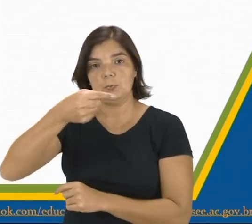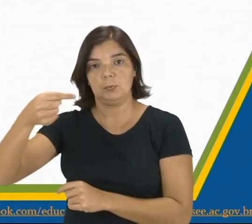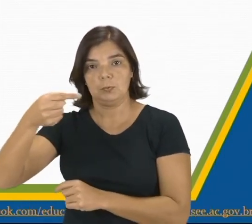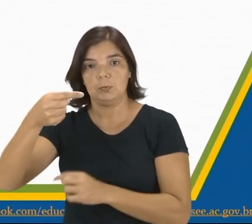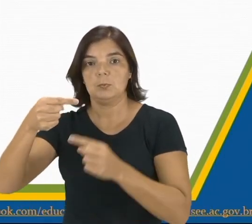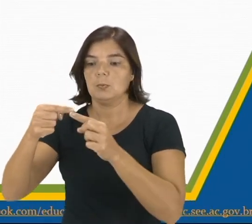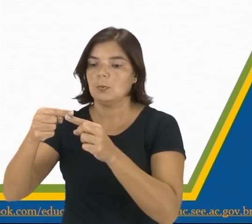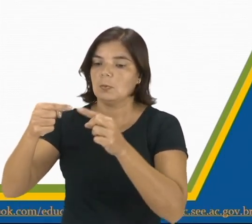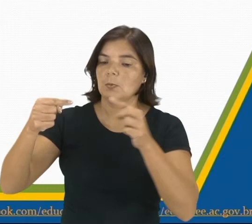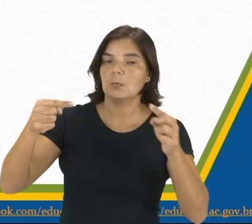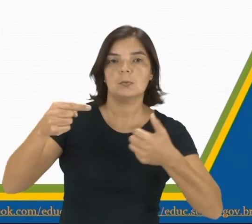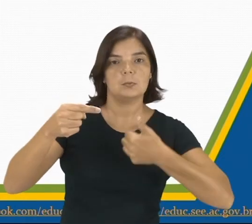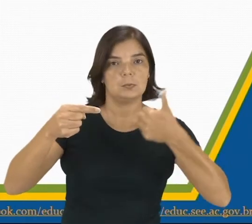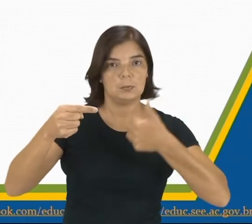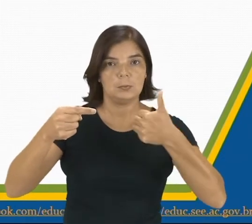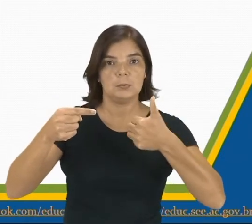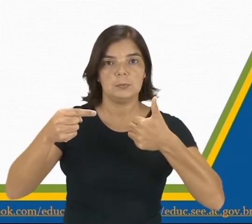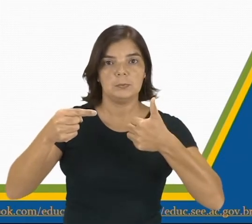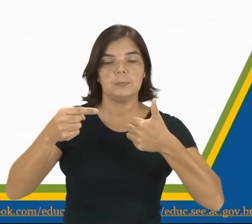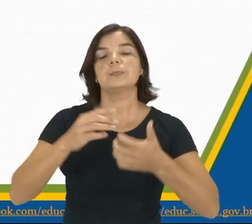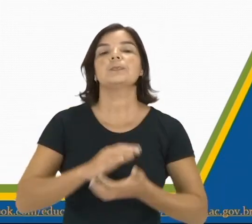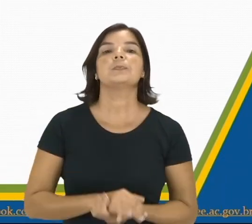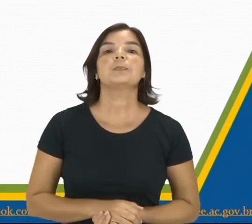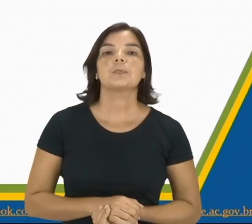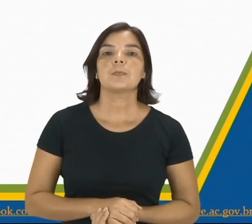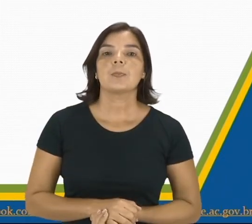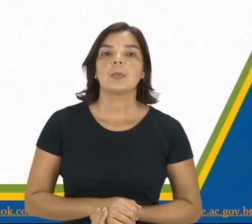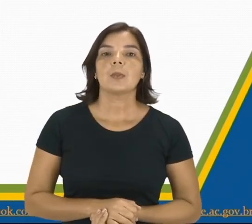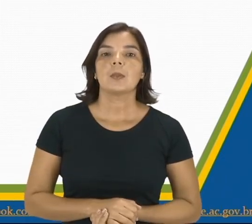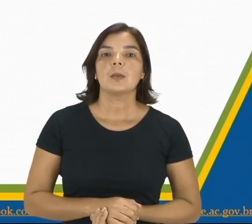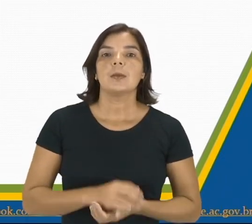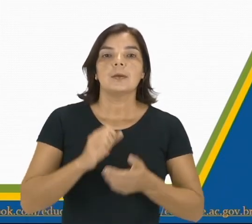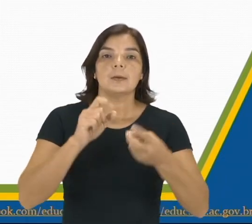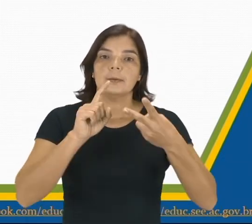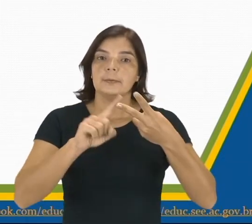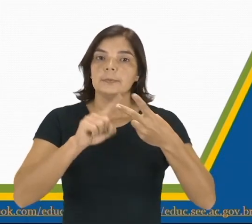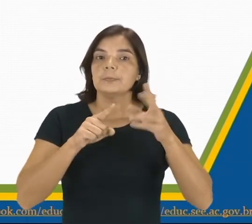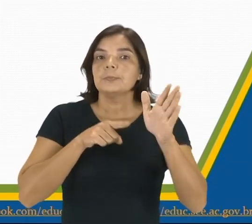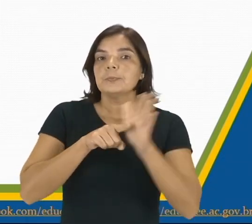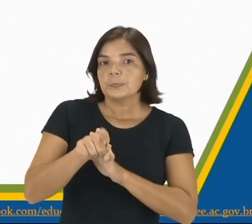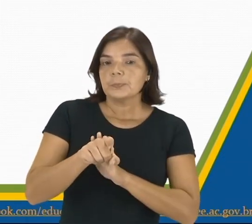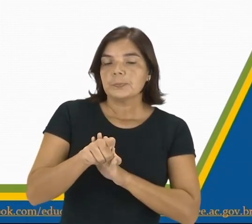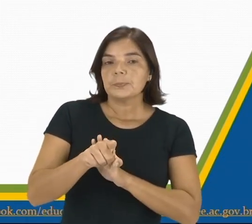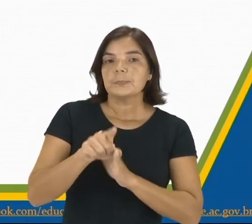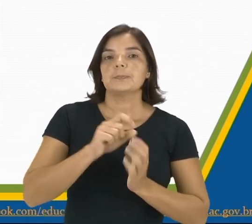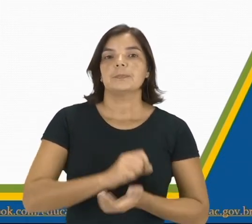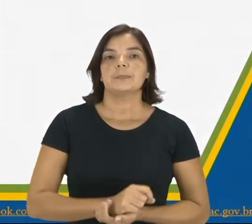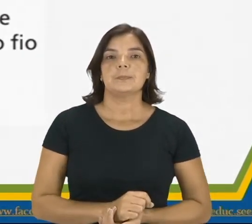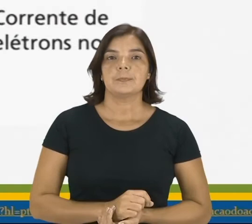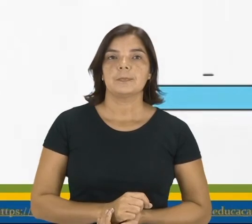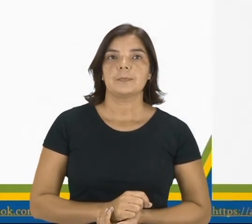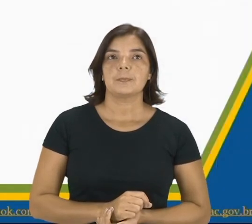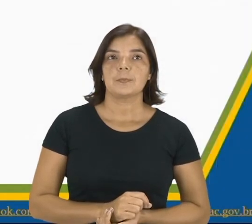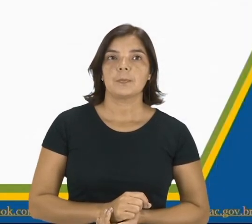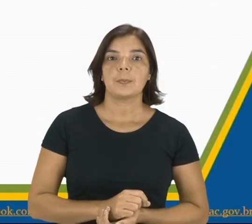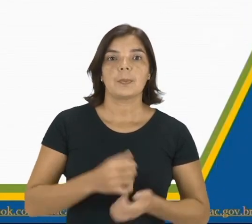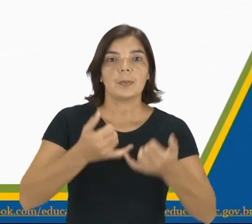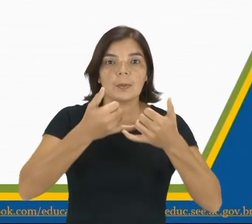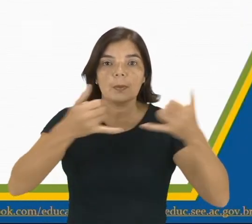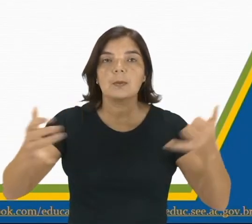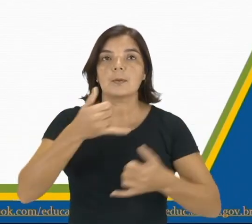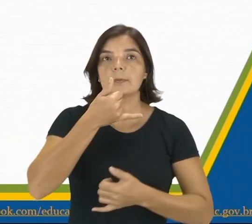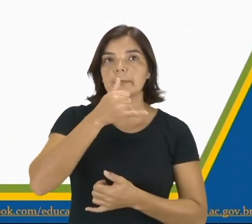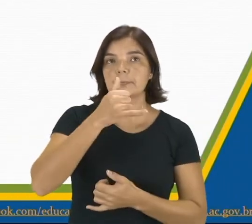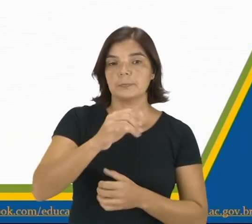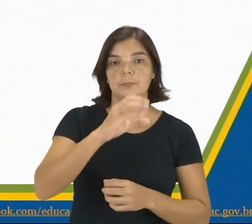polo negativo para o polo positivo. Vamos para a segunda questão, exercitando. Uma corrente